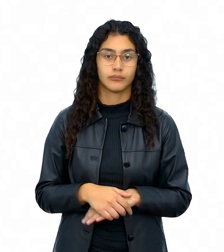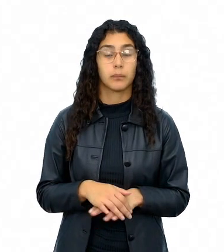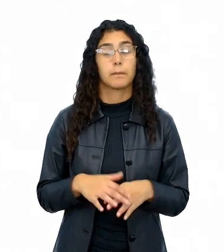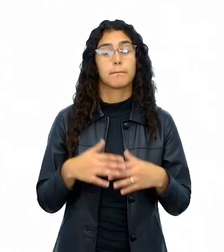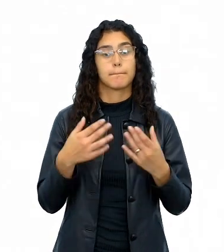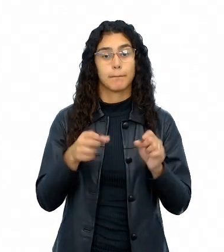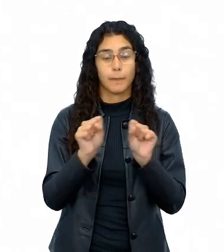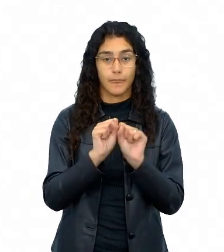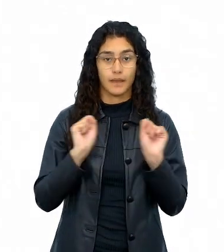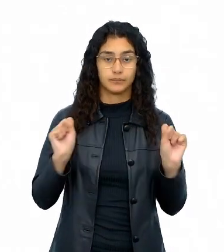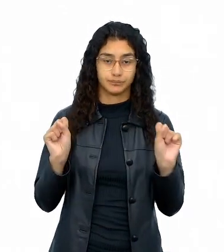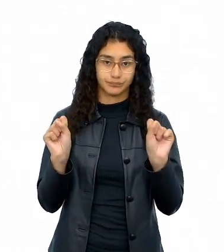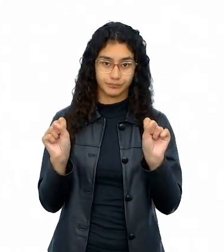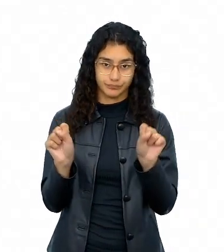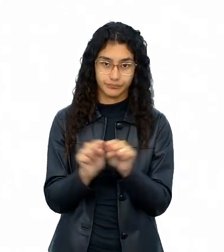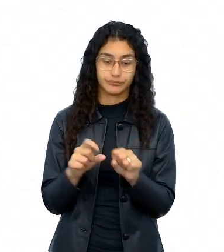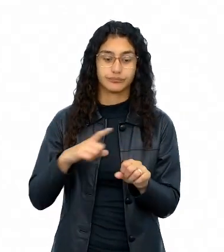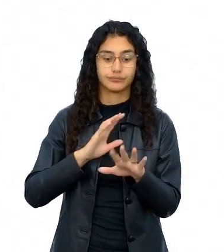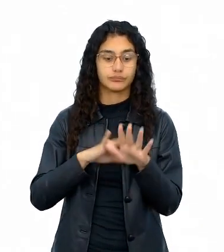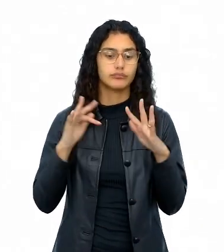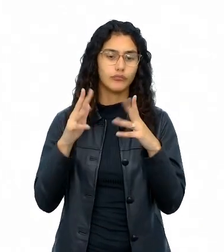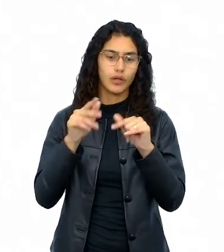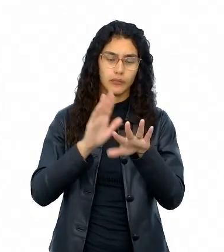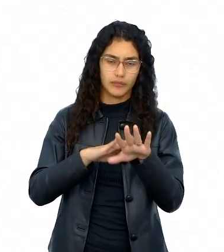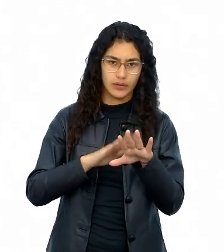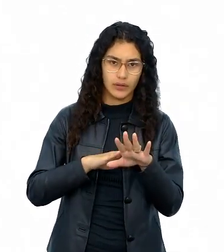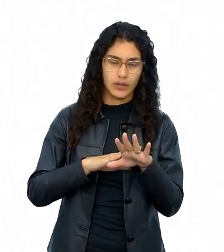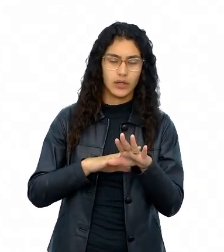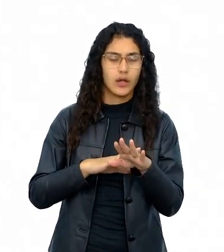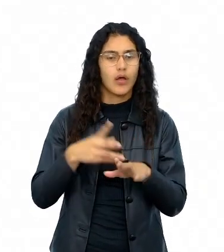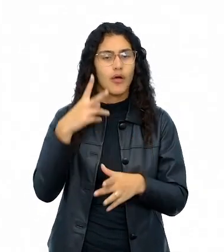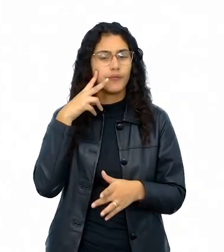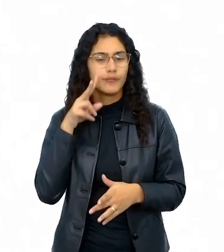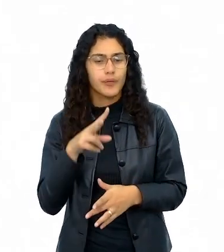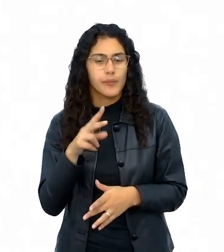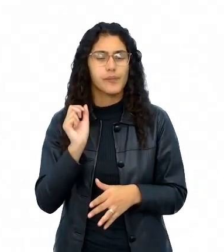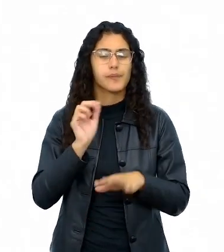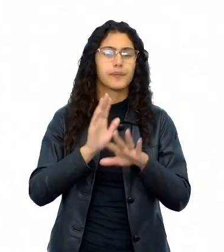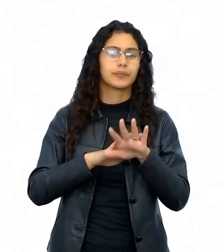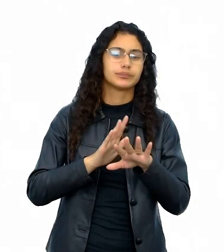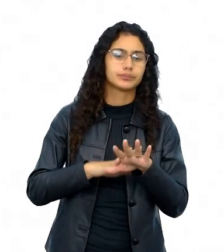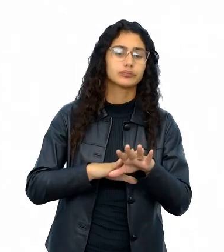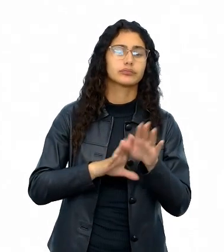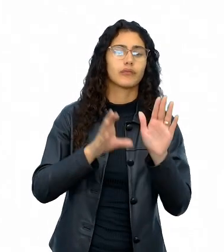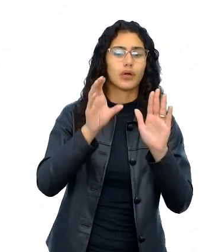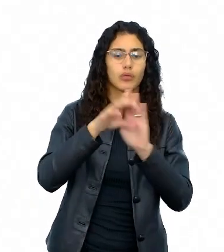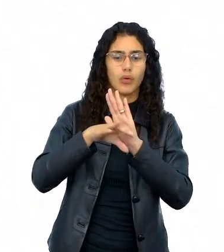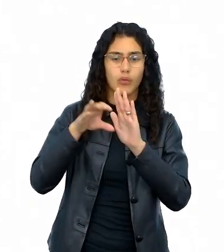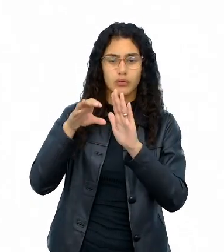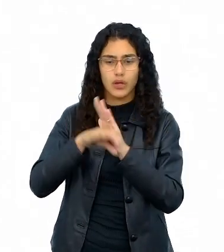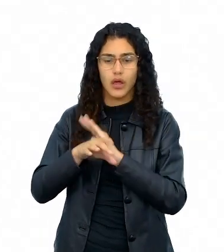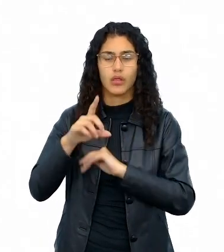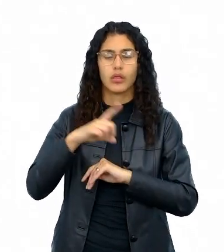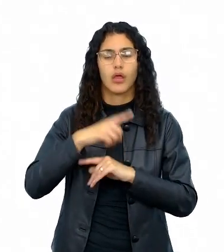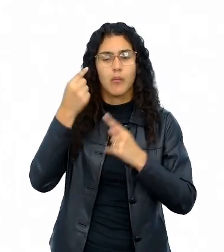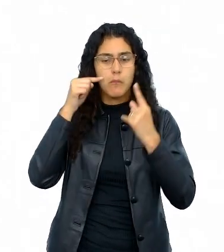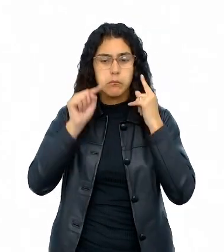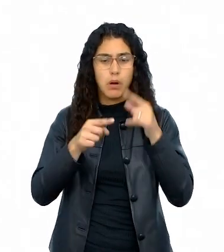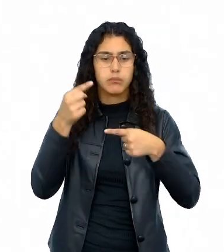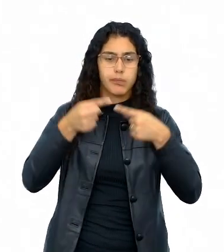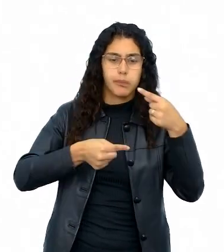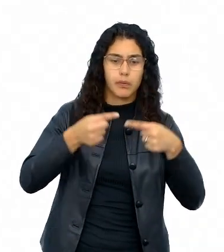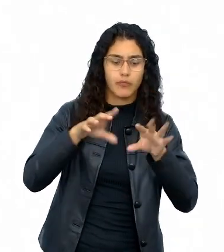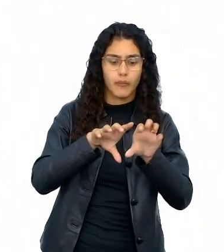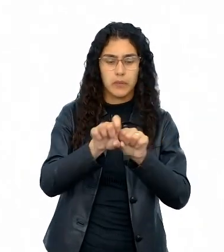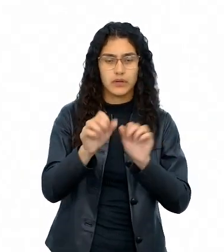E vamos ver se a gente fez tudo o que era para fazer. Revisamos os principais conceitos, ideias discutidas